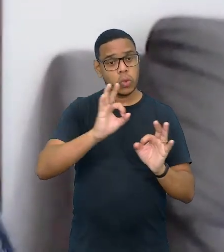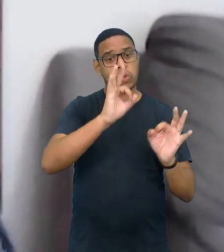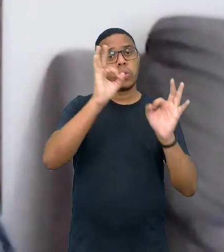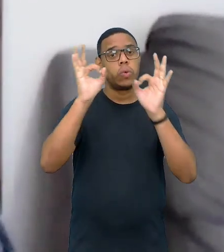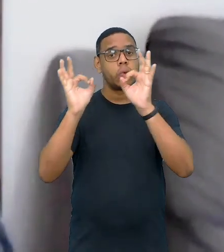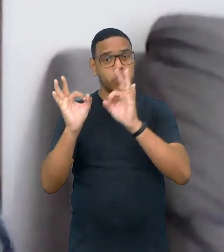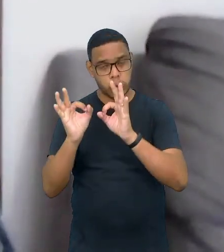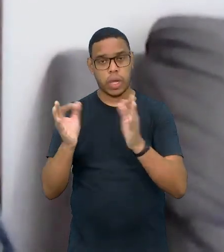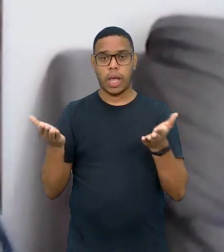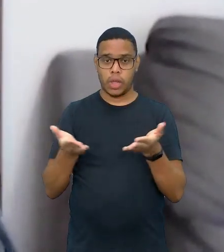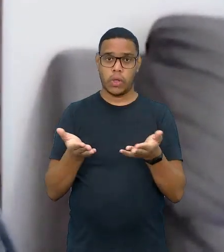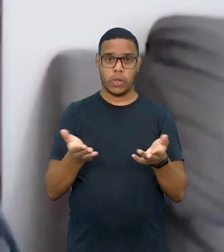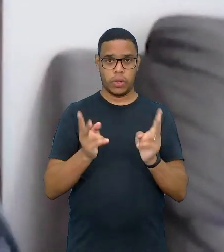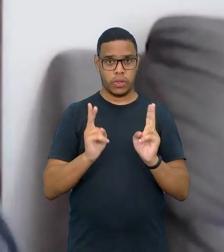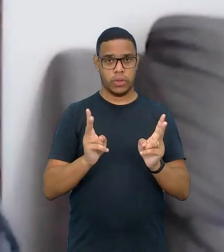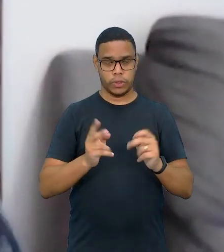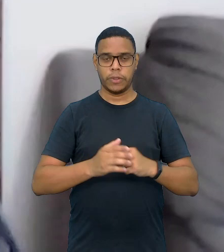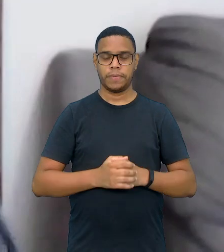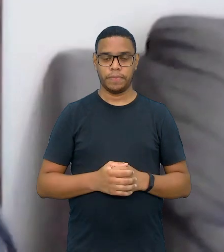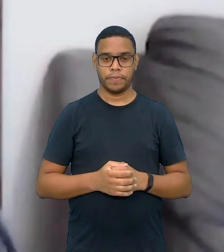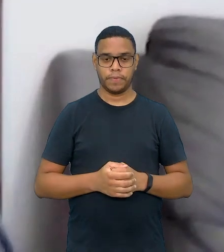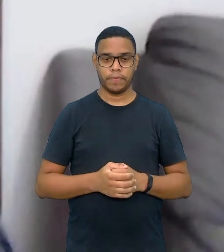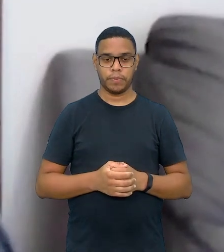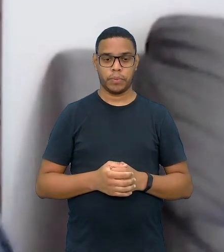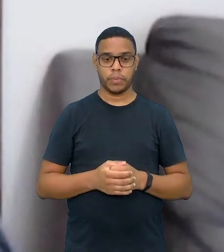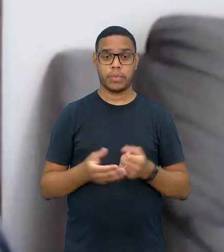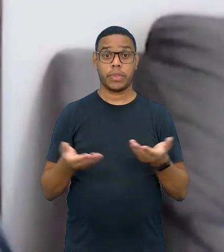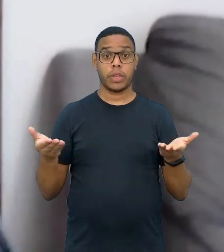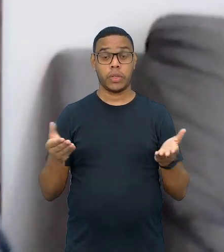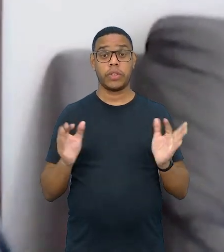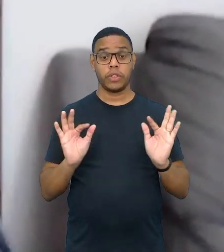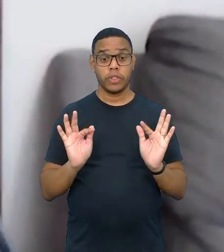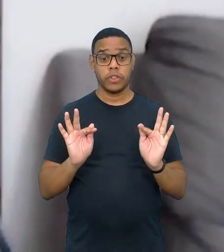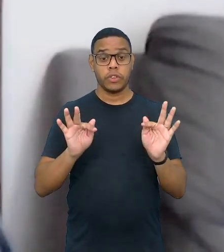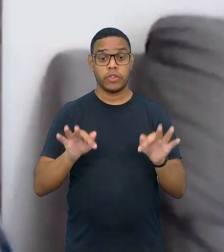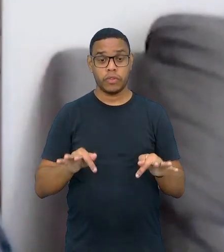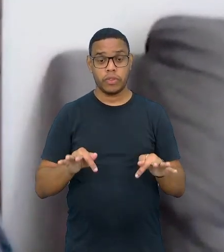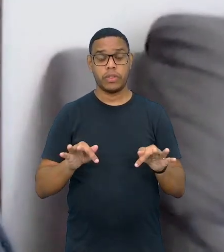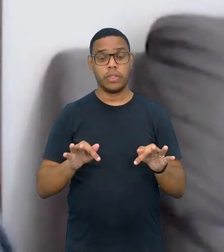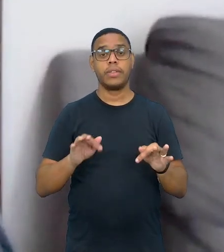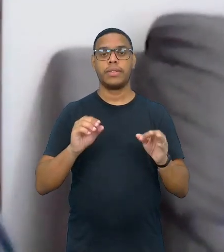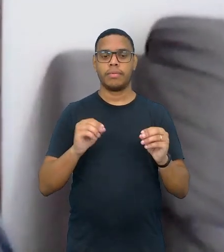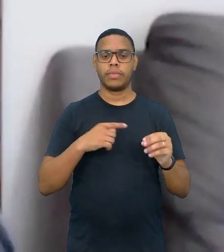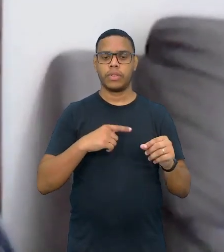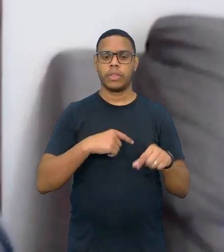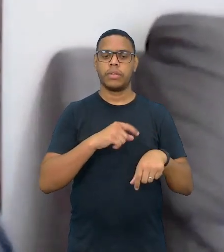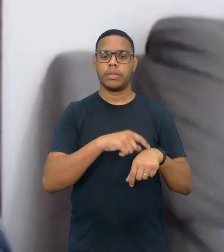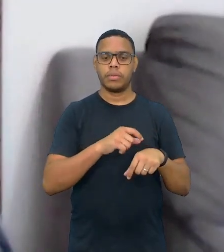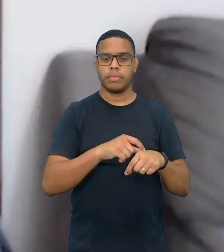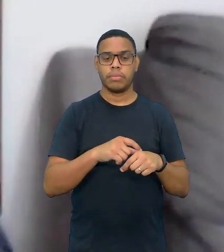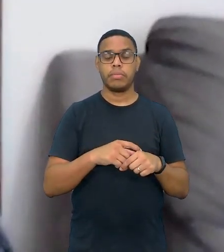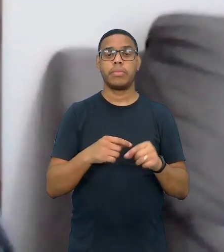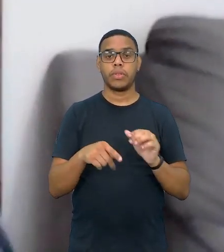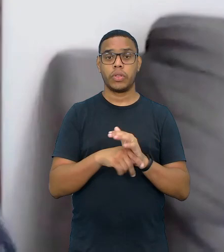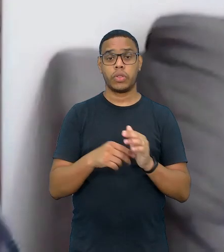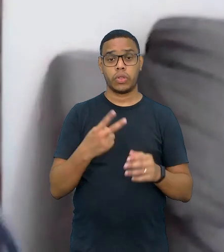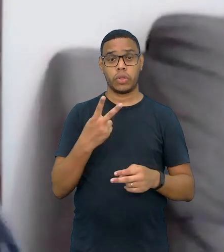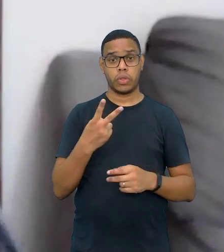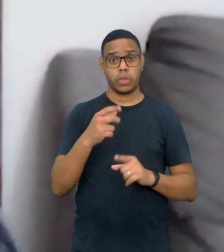no nosso trabalho, tá bom? Nós estamos finalizando um ciclo, né, o ciclo do primeiro